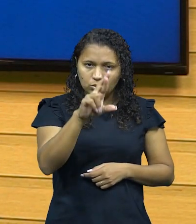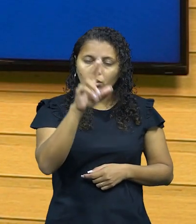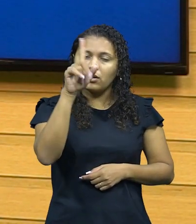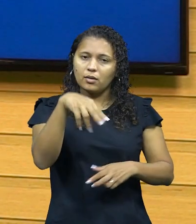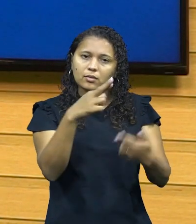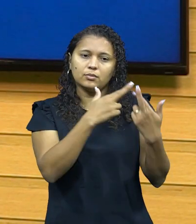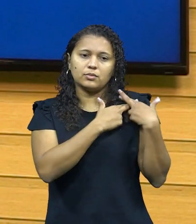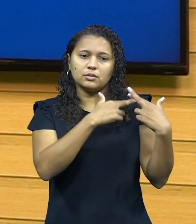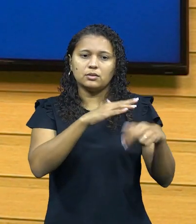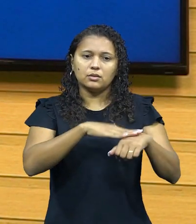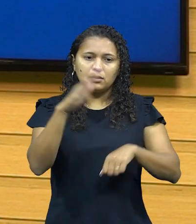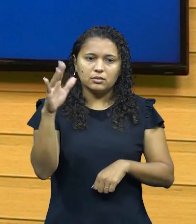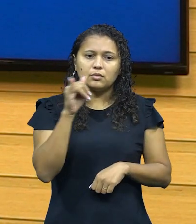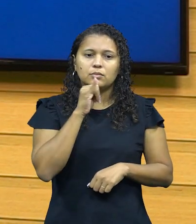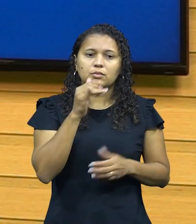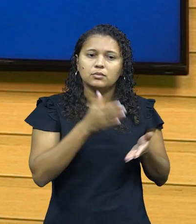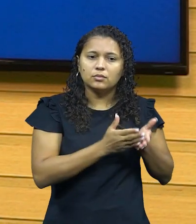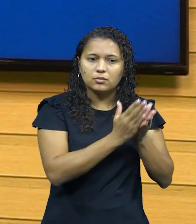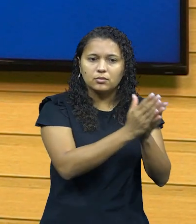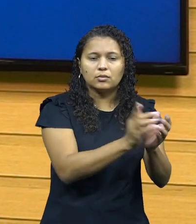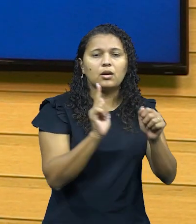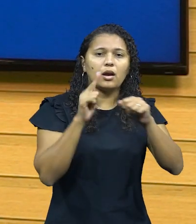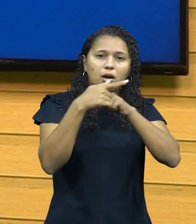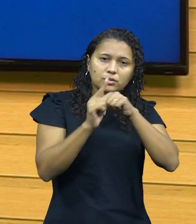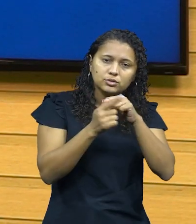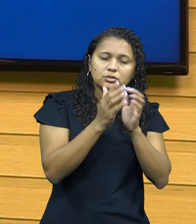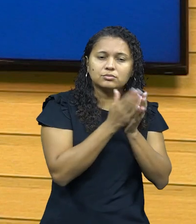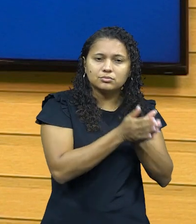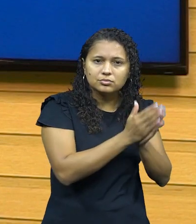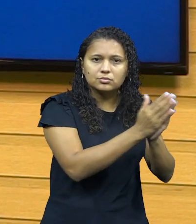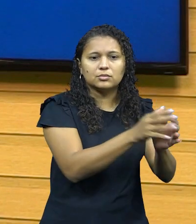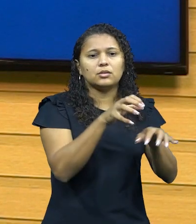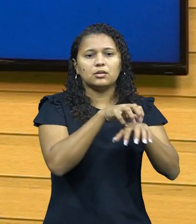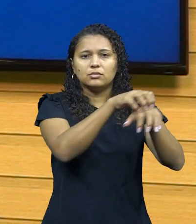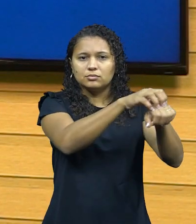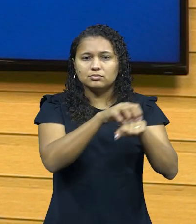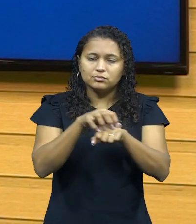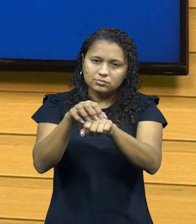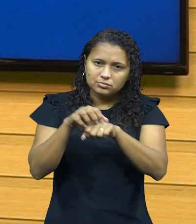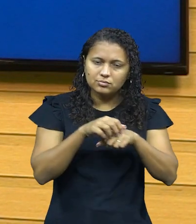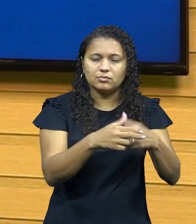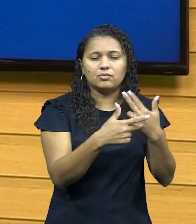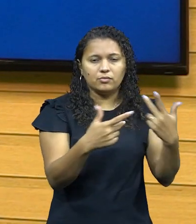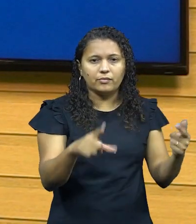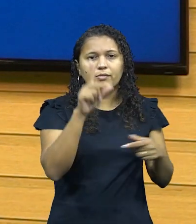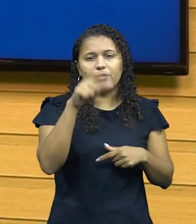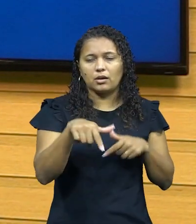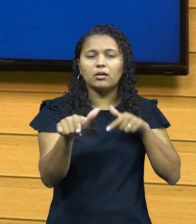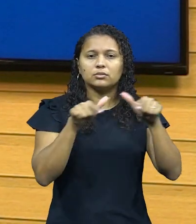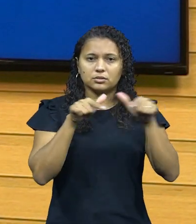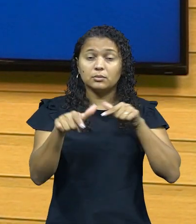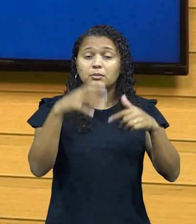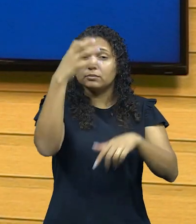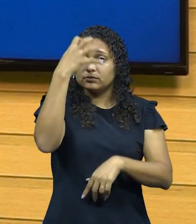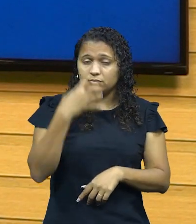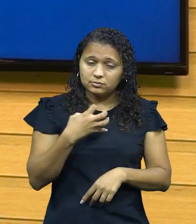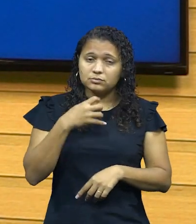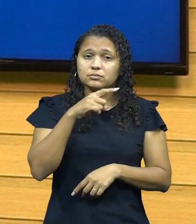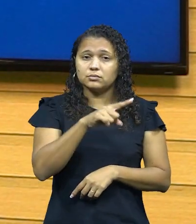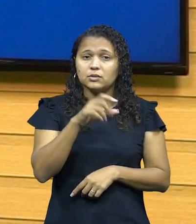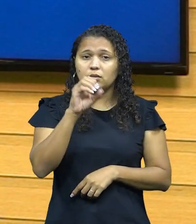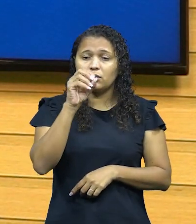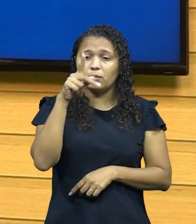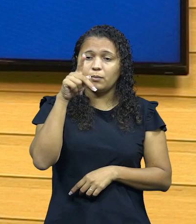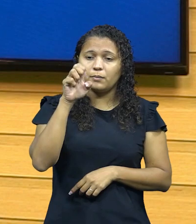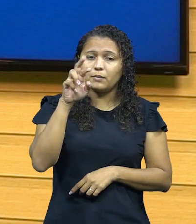responsabilidade. Aqui a gente está falando das agências marítimas, das transportadoras, né? Então, é um trabalho muito sério